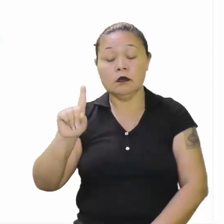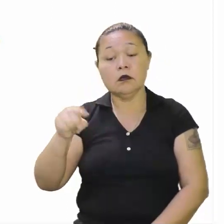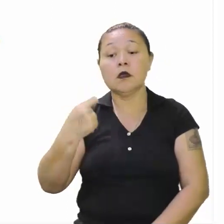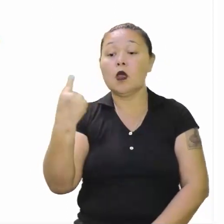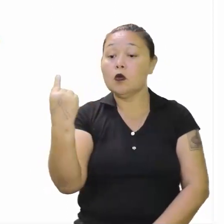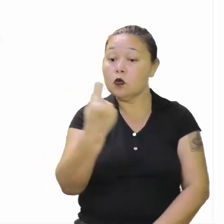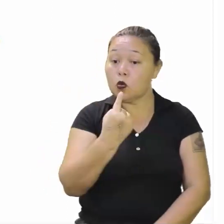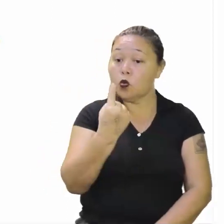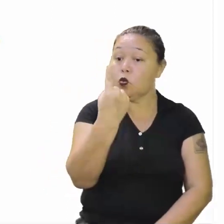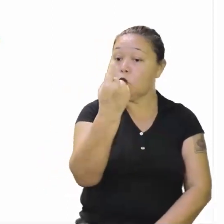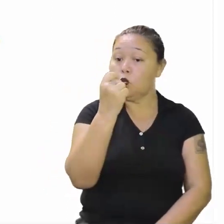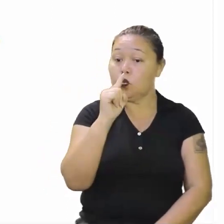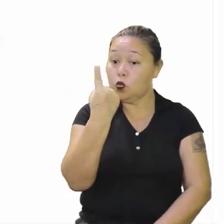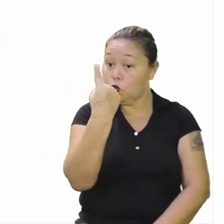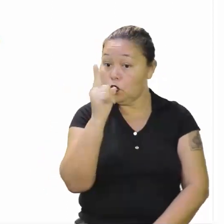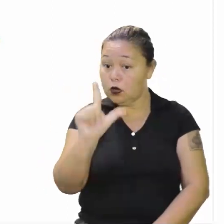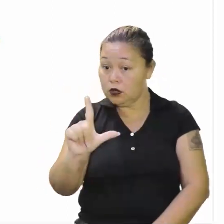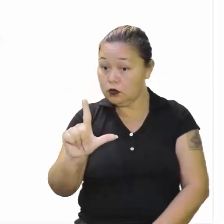litro,